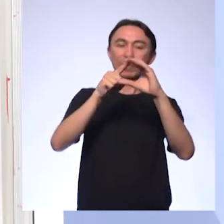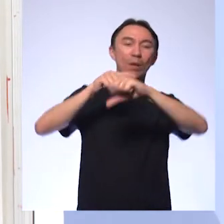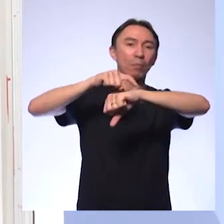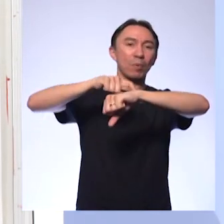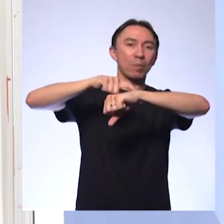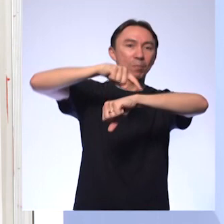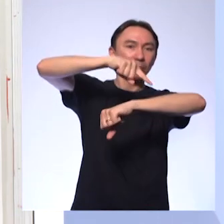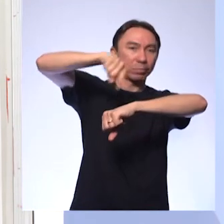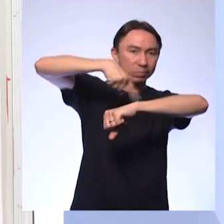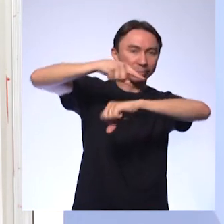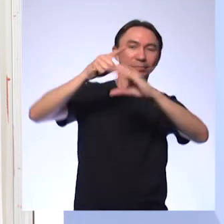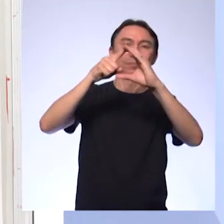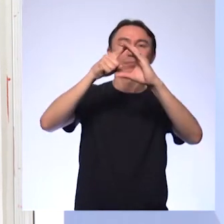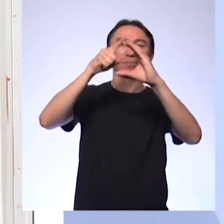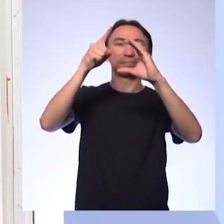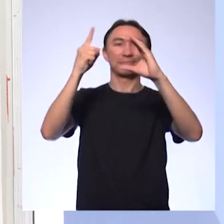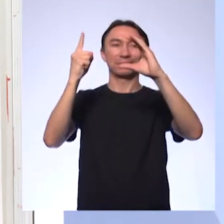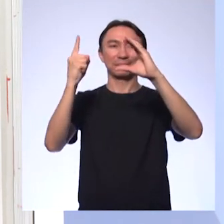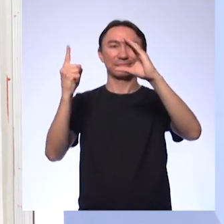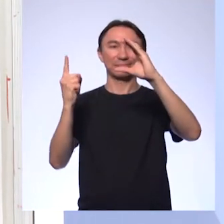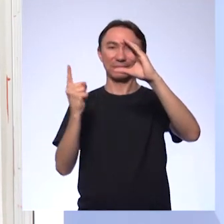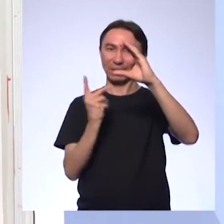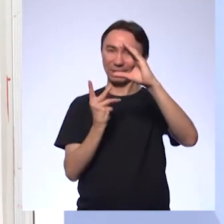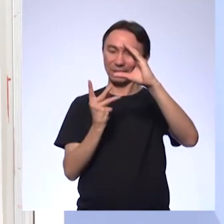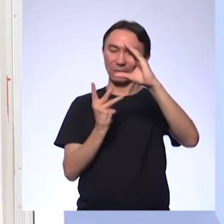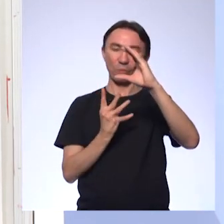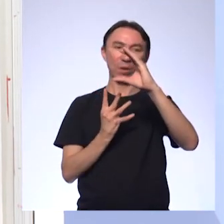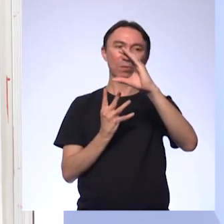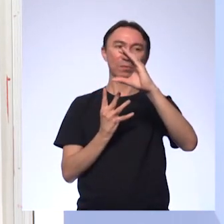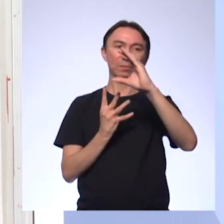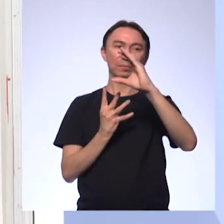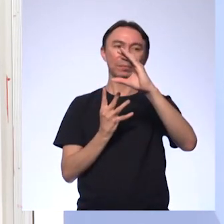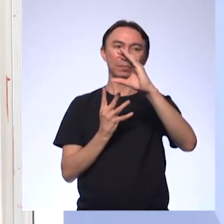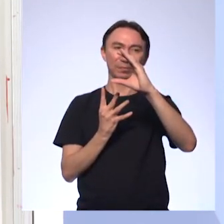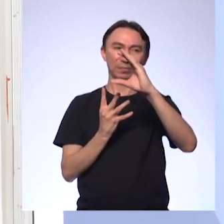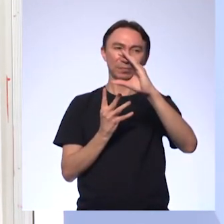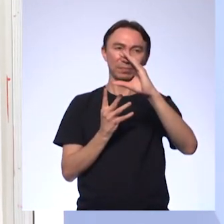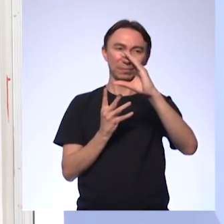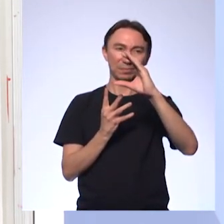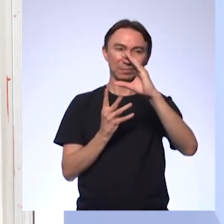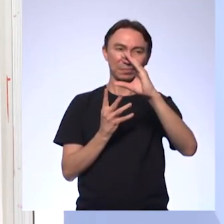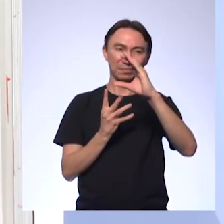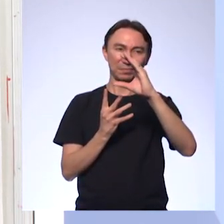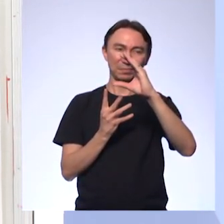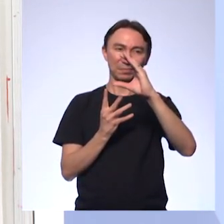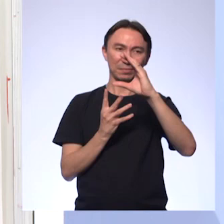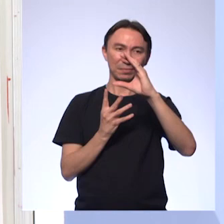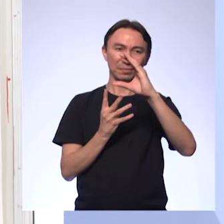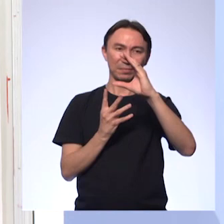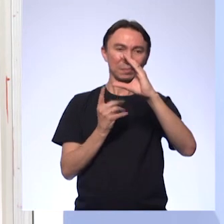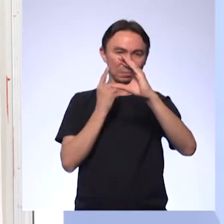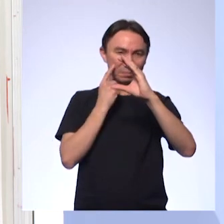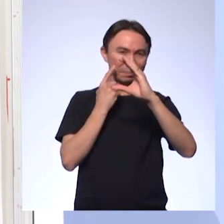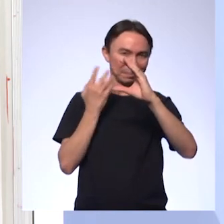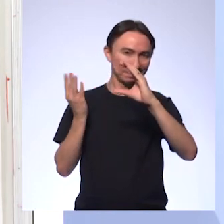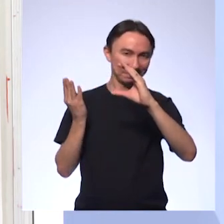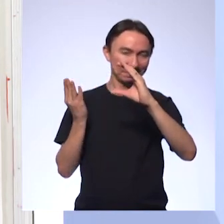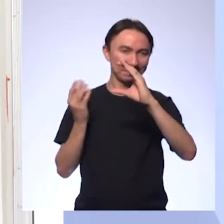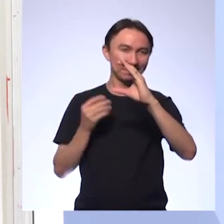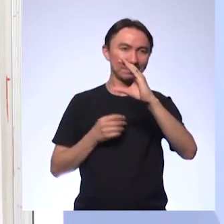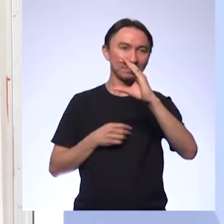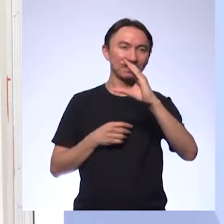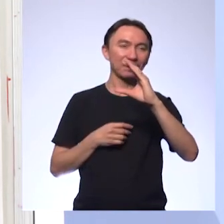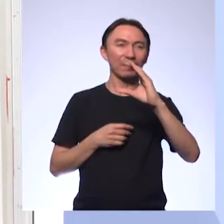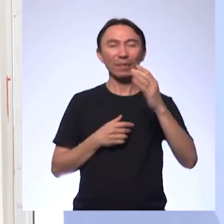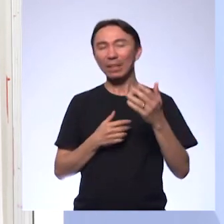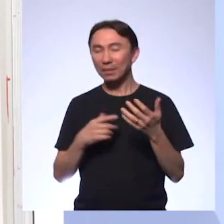Carbono 1, 2, 3, 4. Dá para visualizar bem pequenininho, né? Mas dá para vocês entenderem, tá bem?